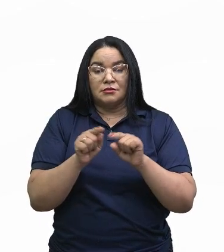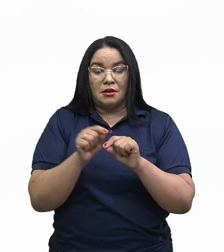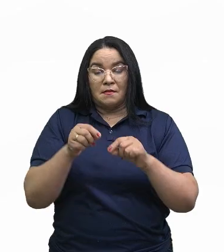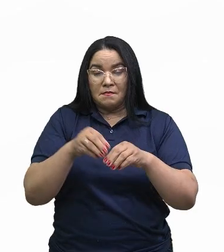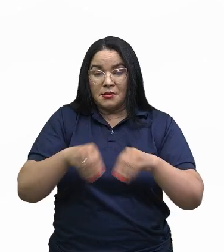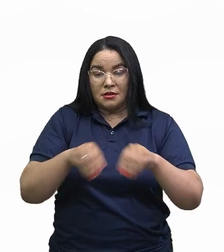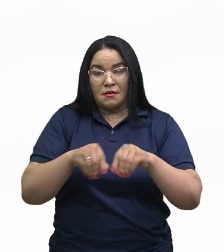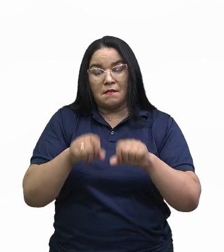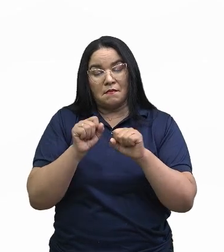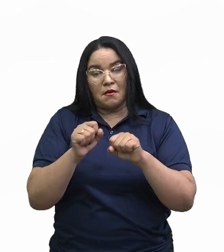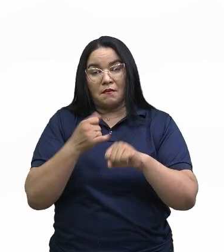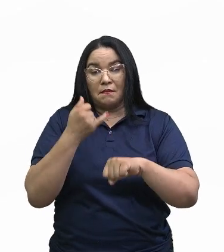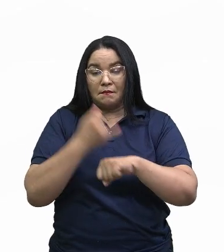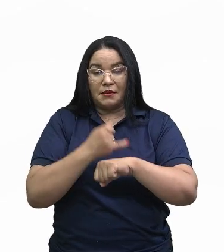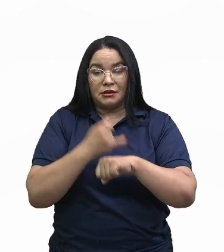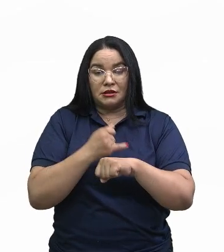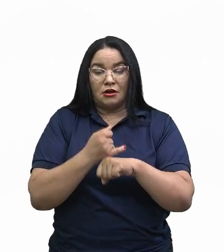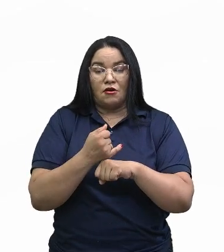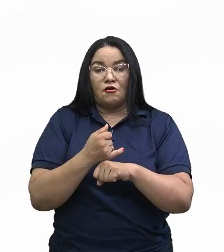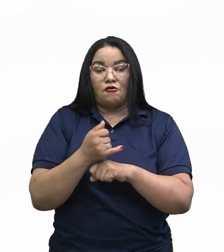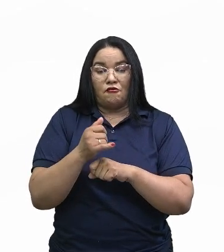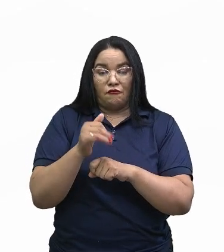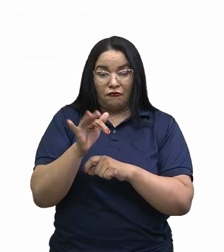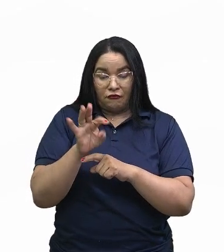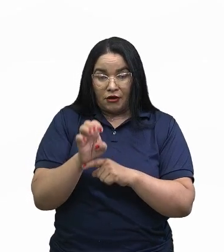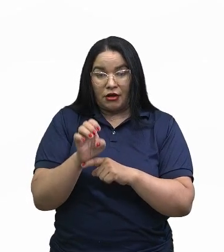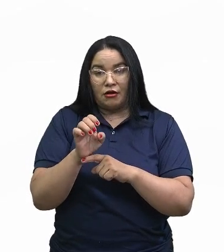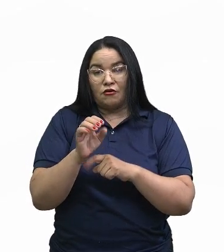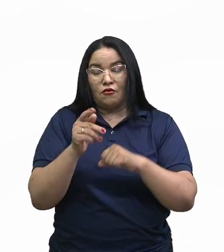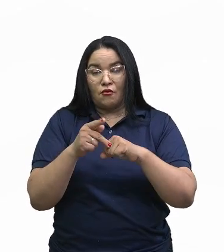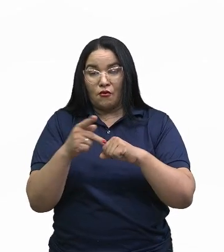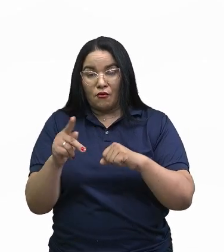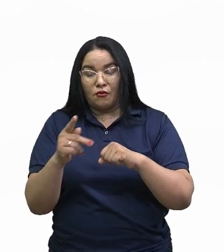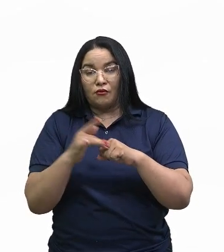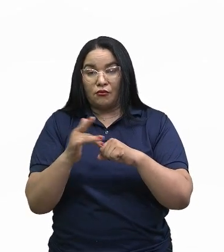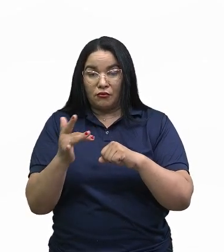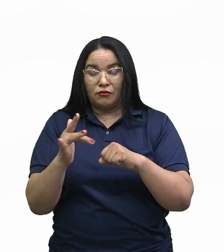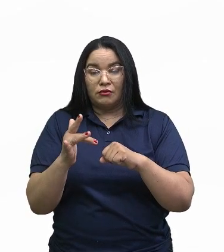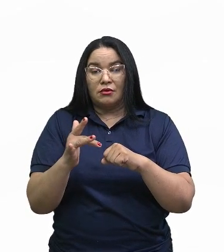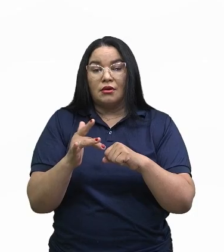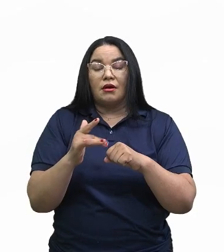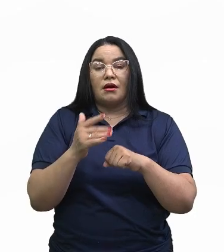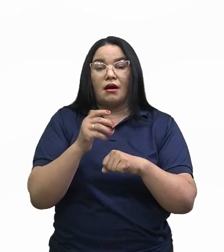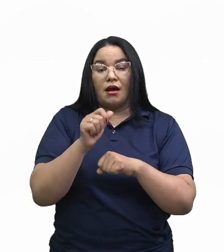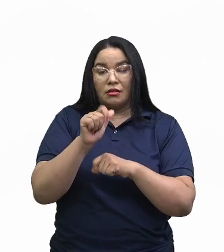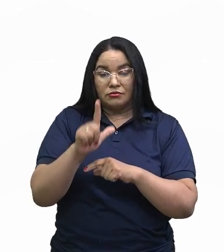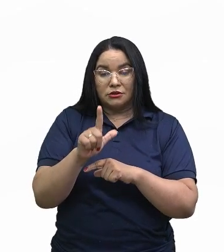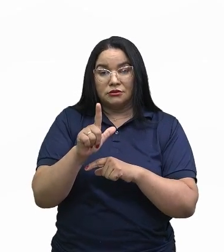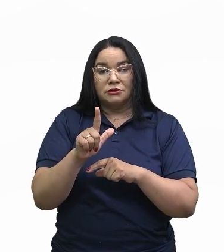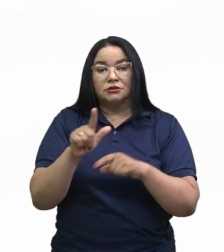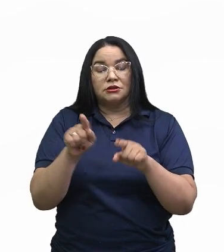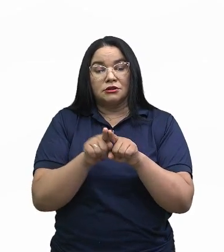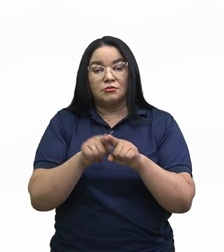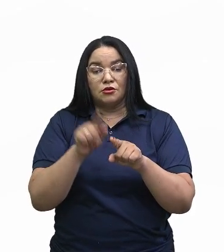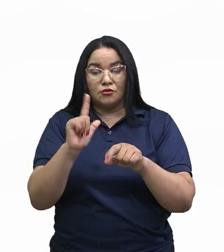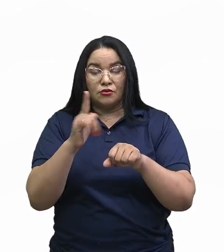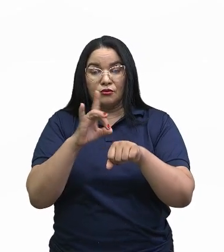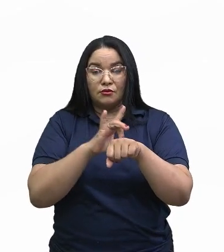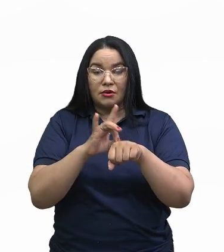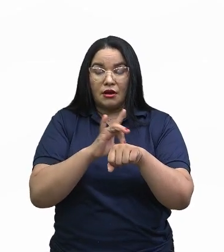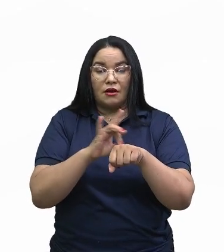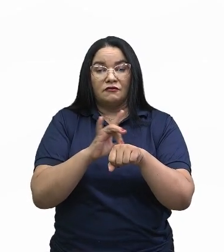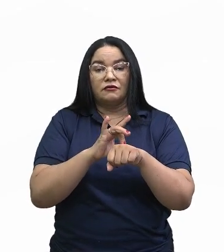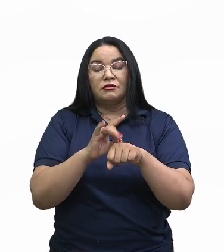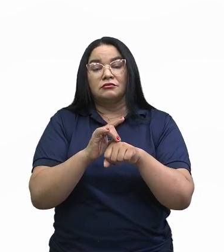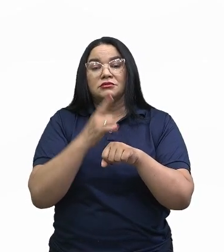ser metais, como ferro, ouro e alumínio, ou não metais, como carvão e sal.